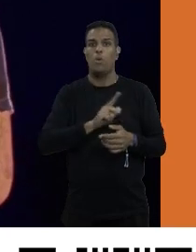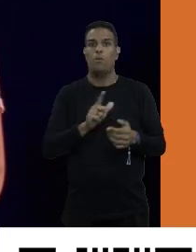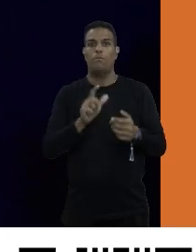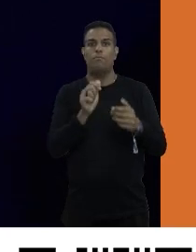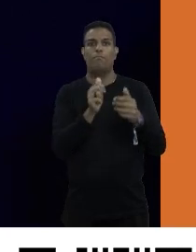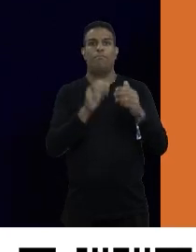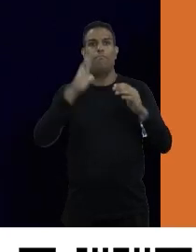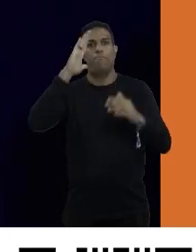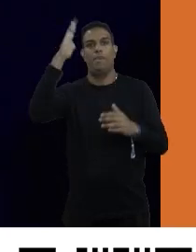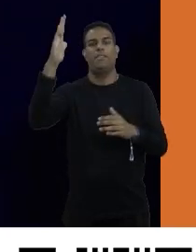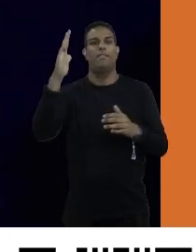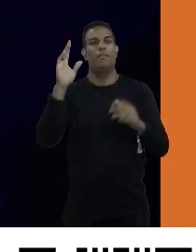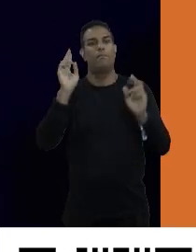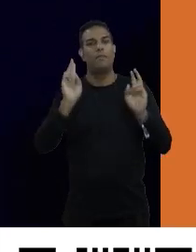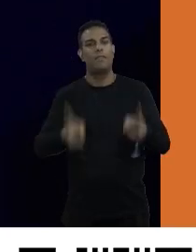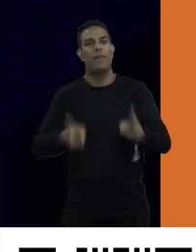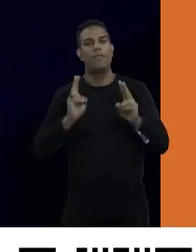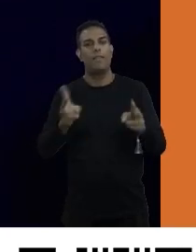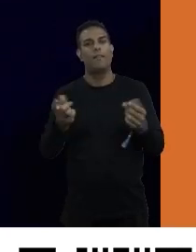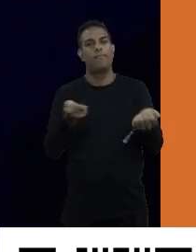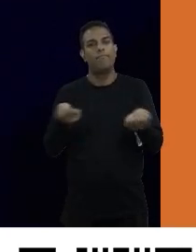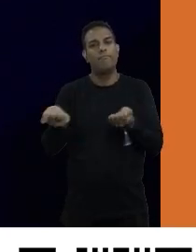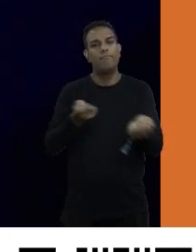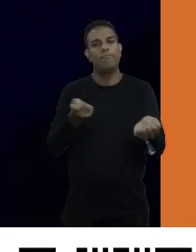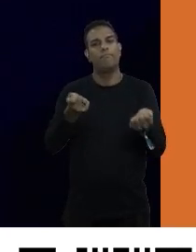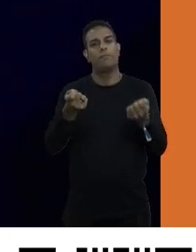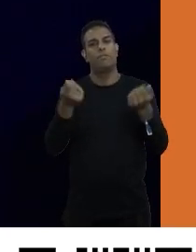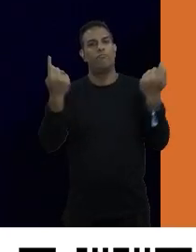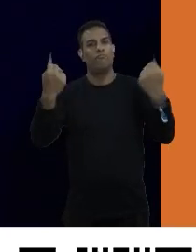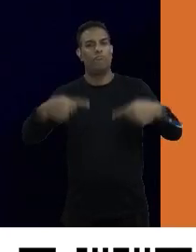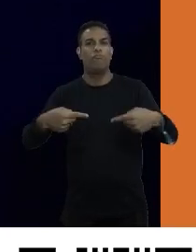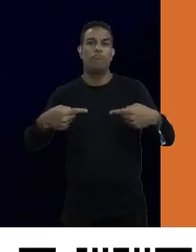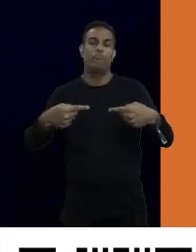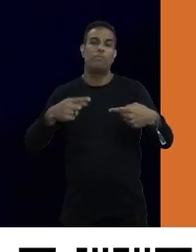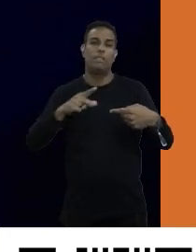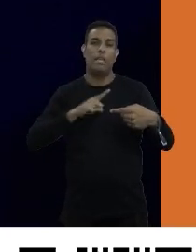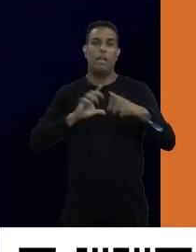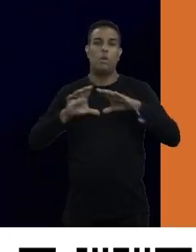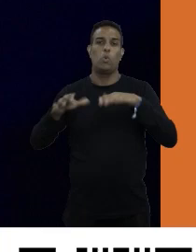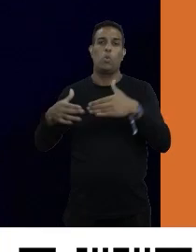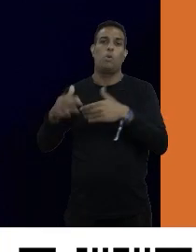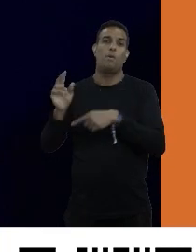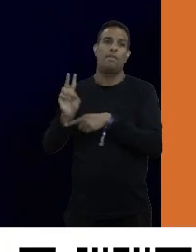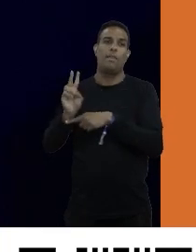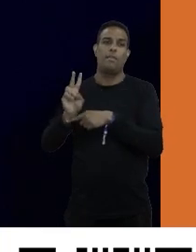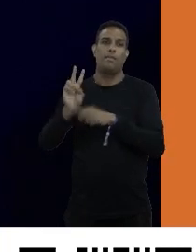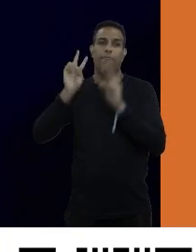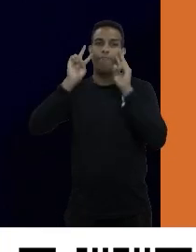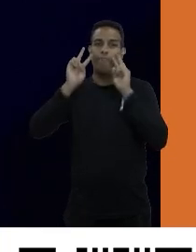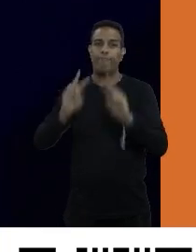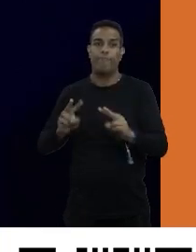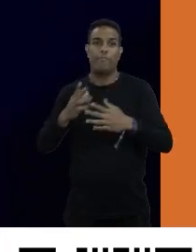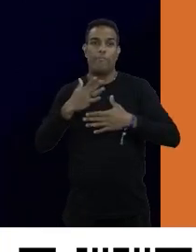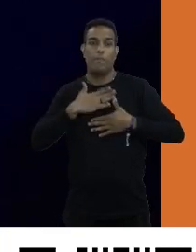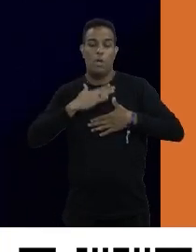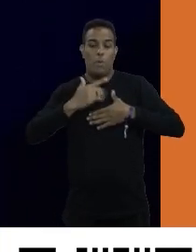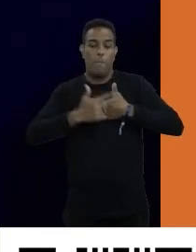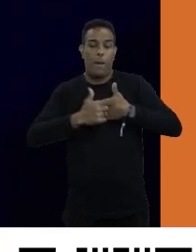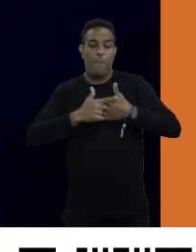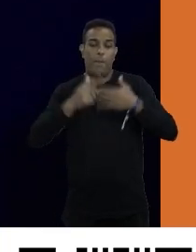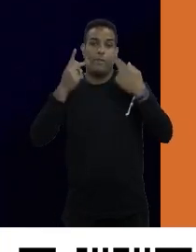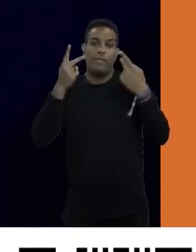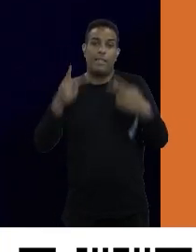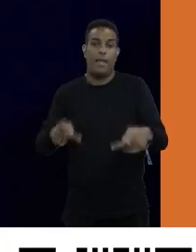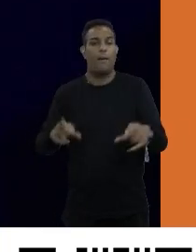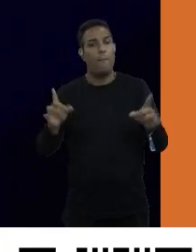O bom é estar o tempo inteiro lá jogando, mas o time tem um reserva. Naquele momento ali, eu entendi que o meu papel era aquele.